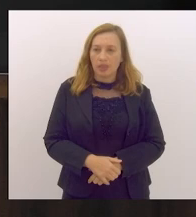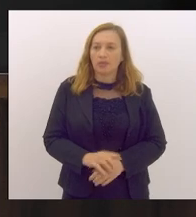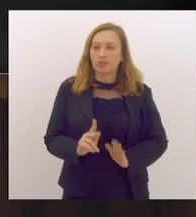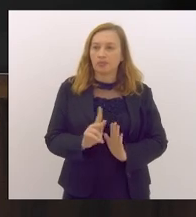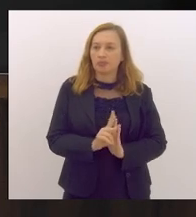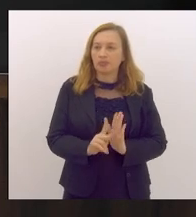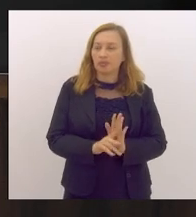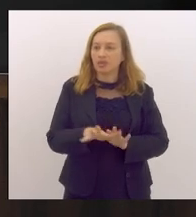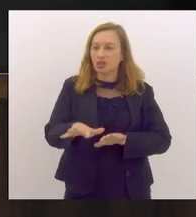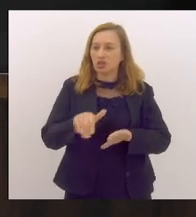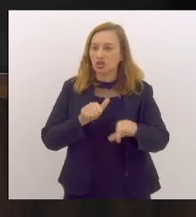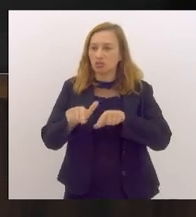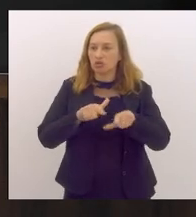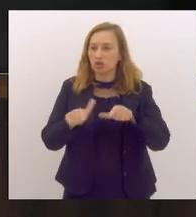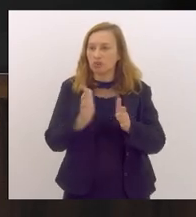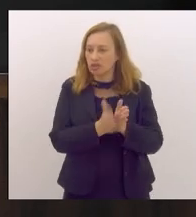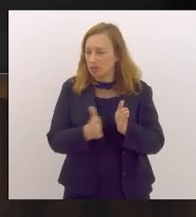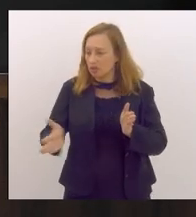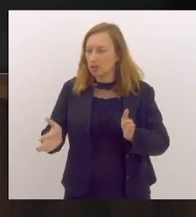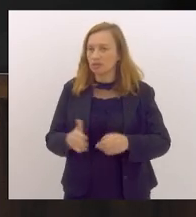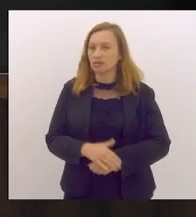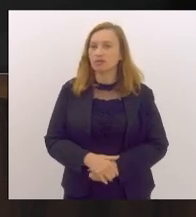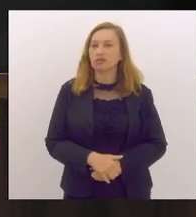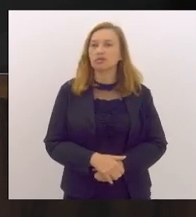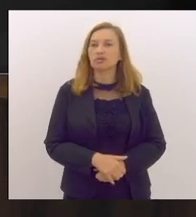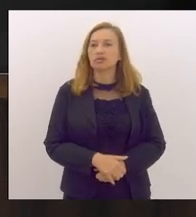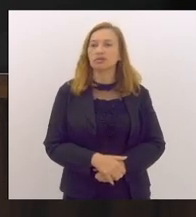Presidência chama os trabalhos à ordem.